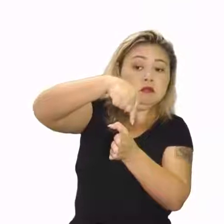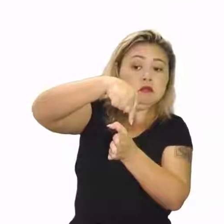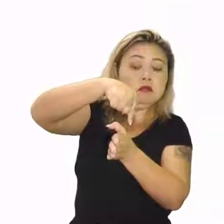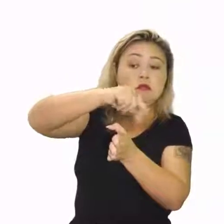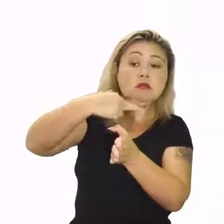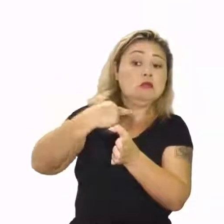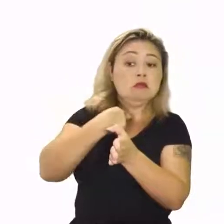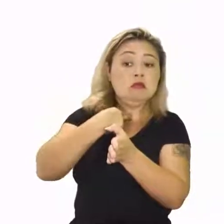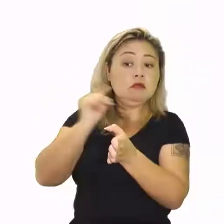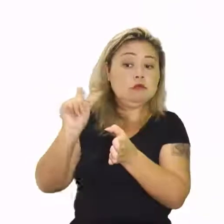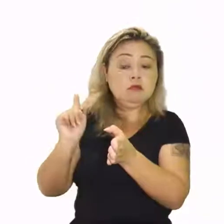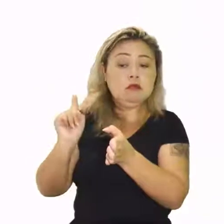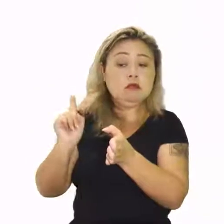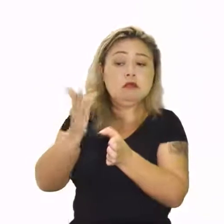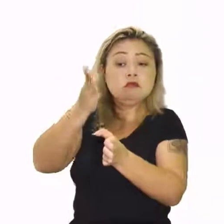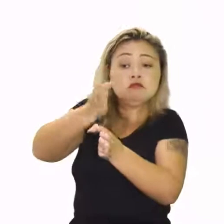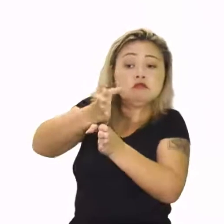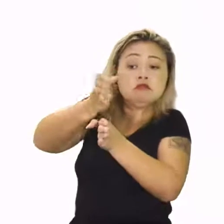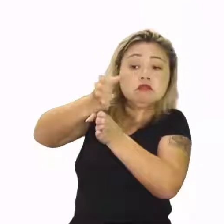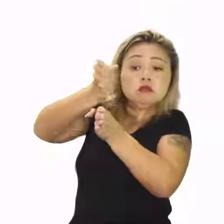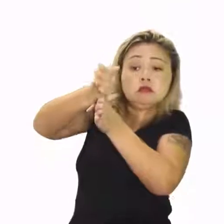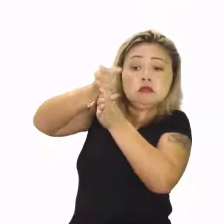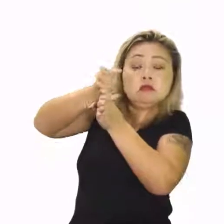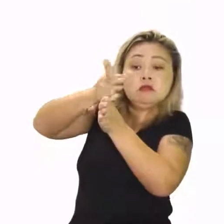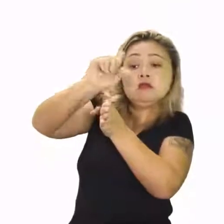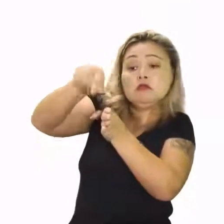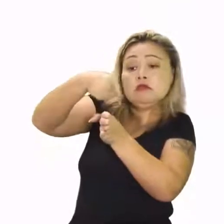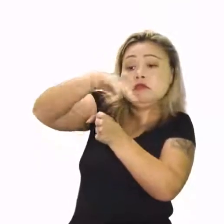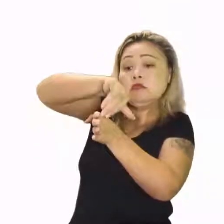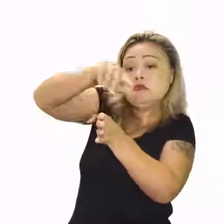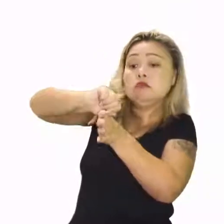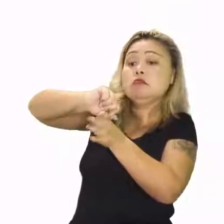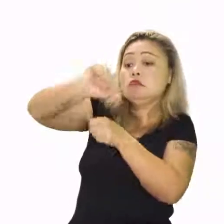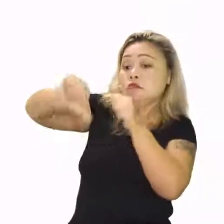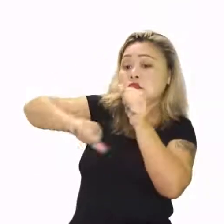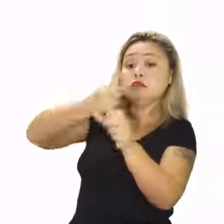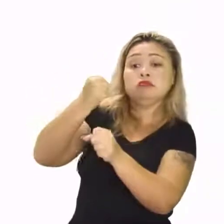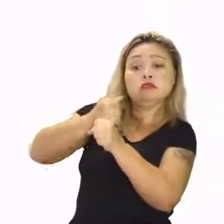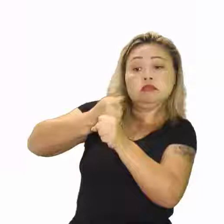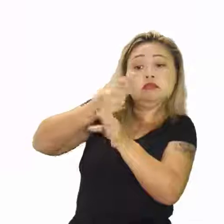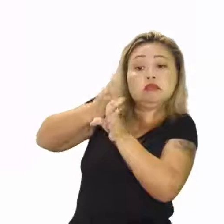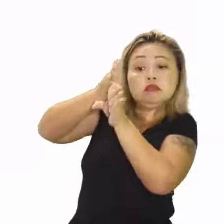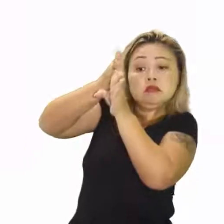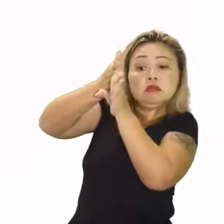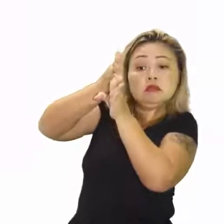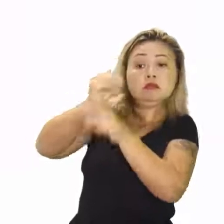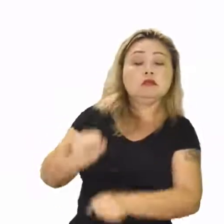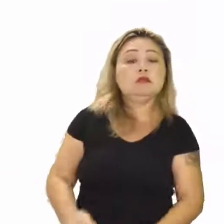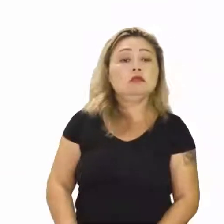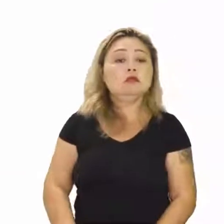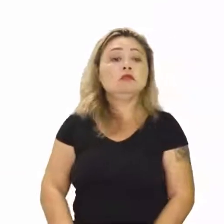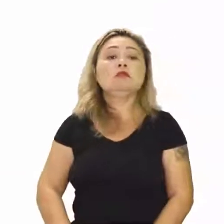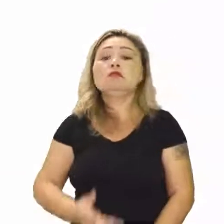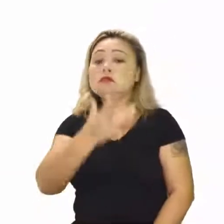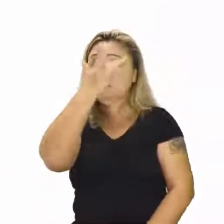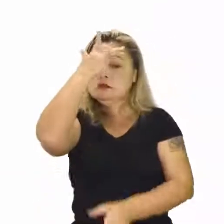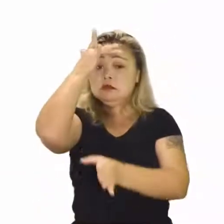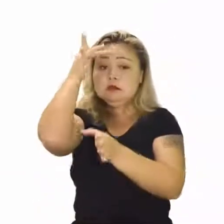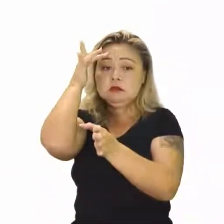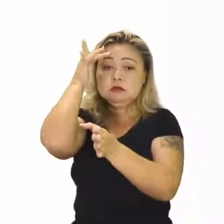outro lado. A cerca que depois vira um muro. As